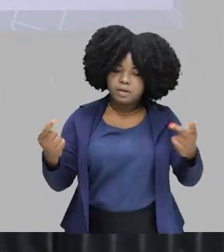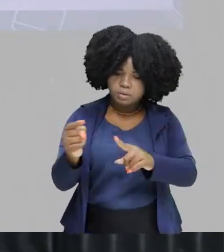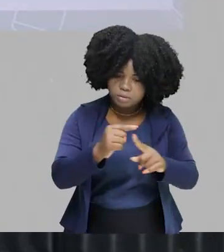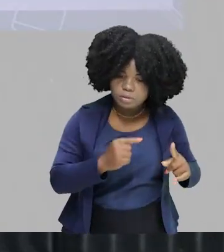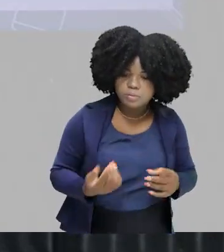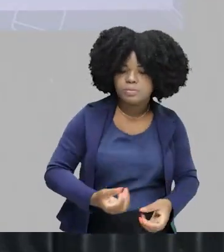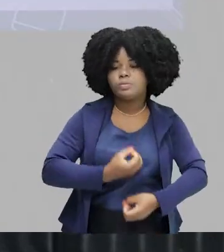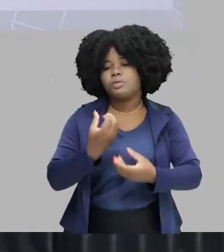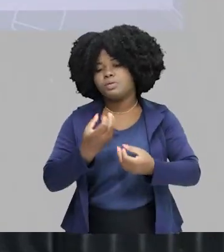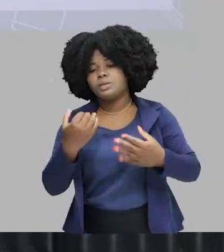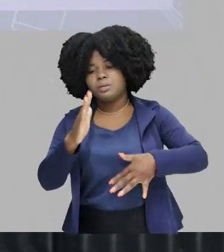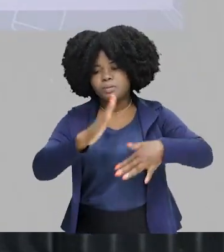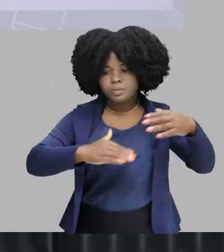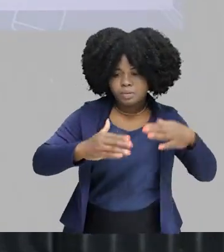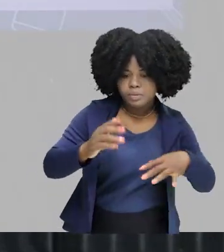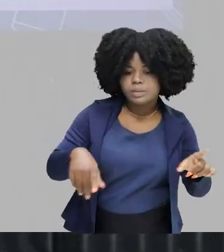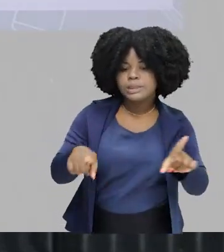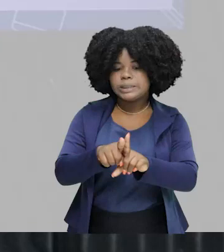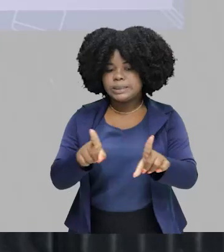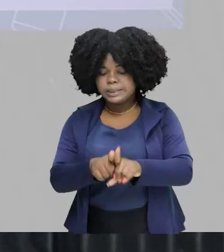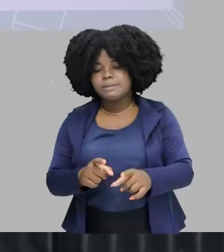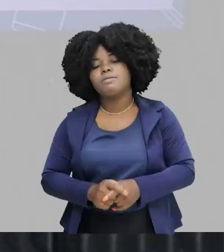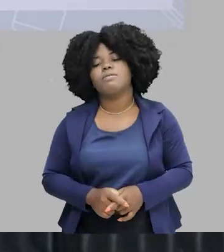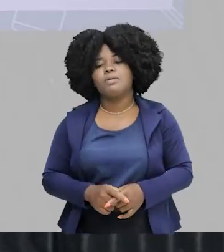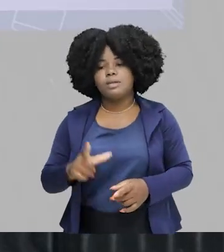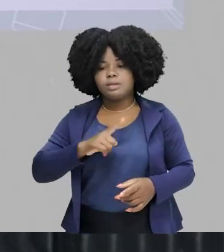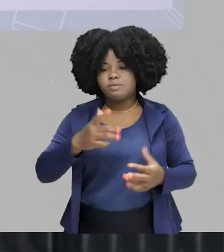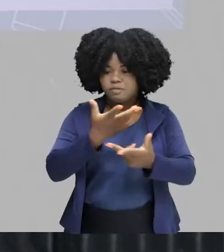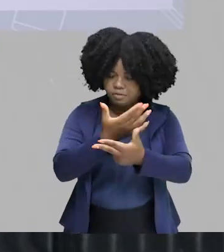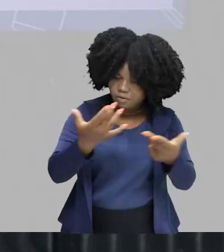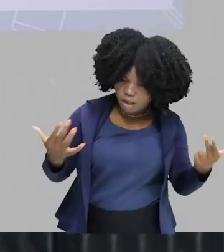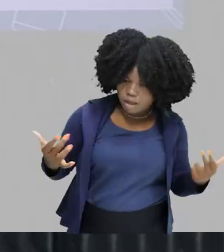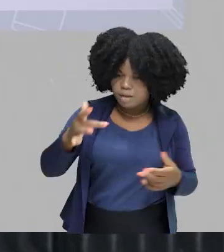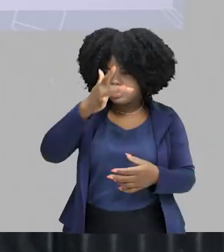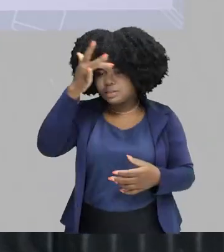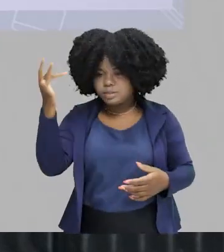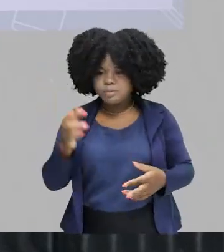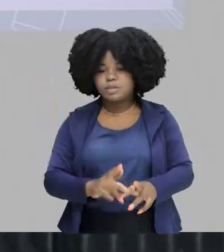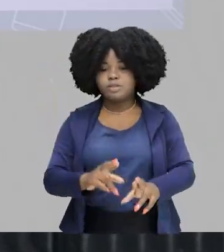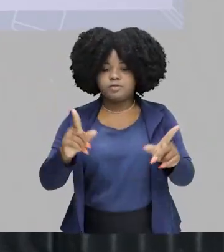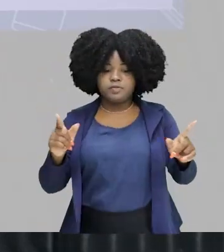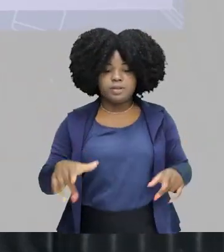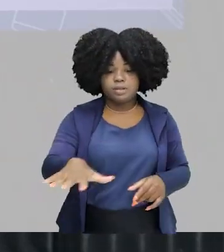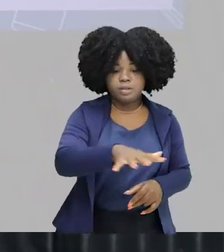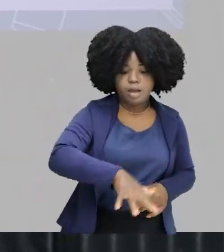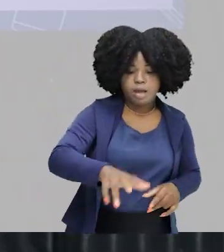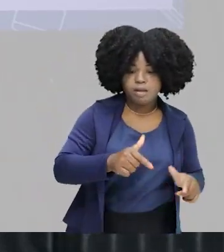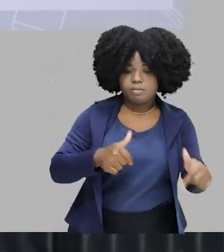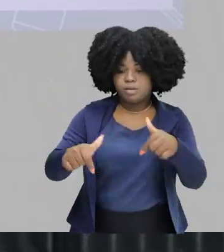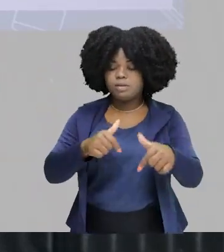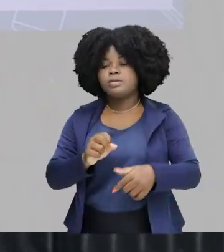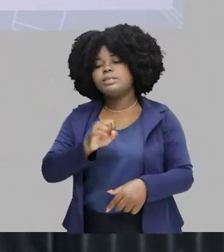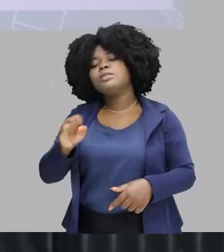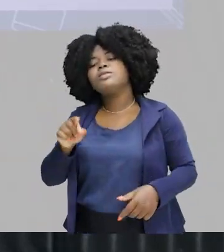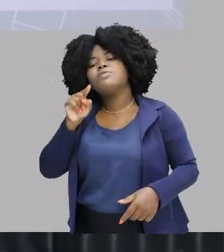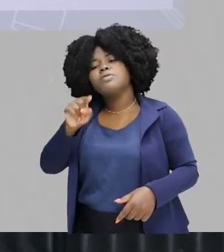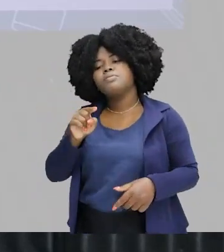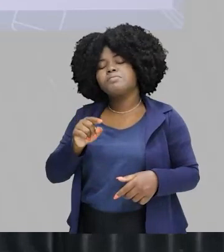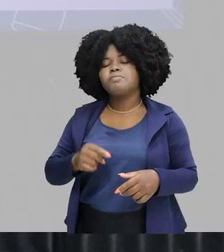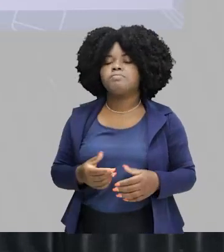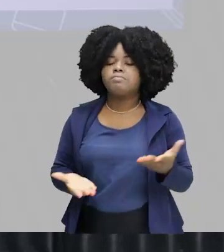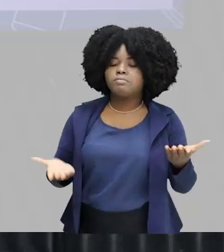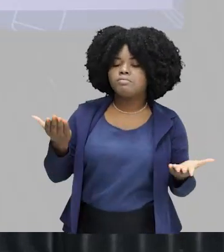diversas profissões, e entoado por diversas pessoas em diferentes postos de trabalho. Então, se você comparar, por